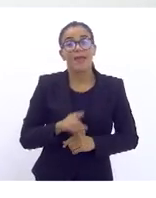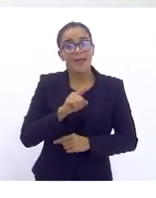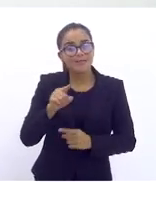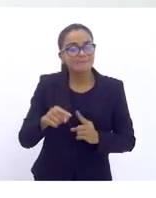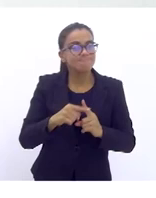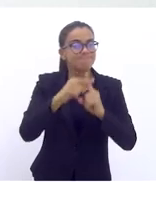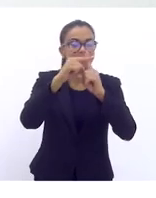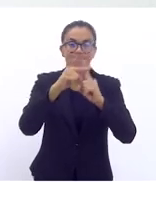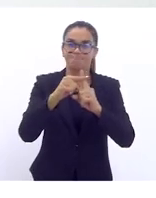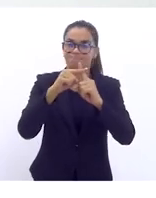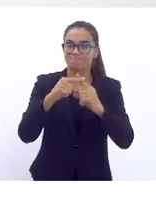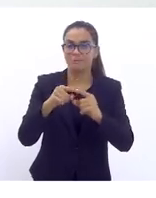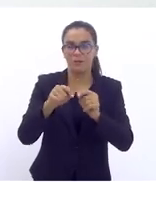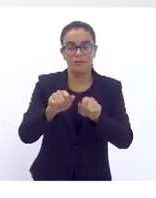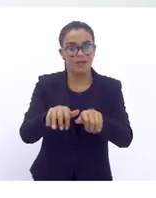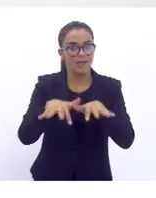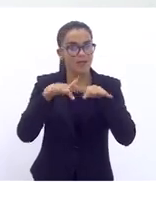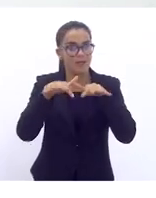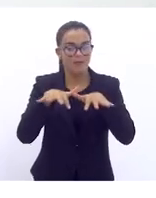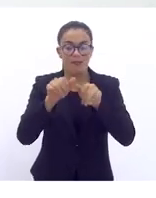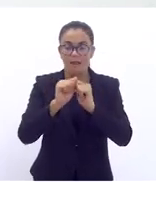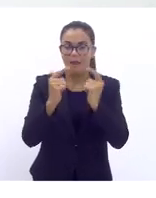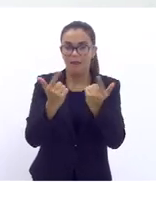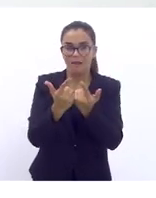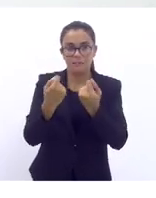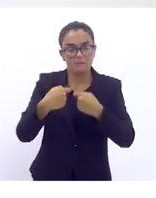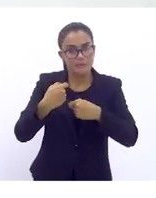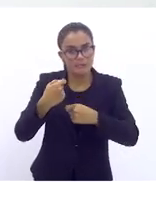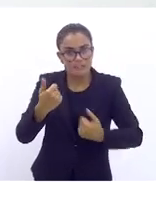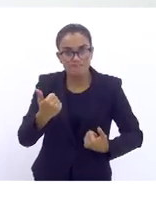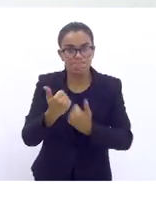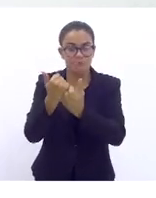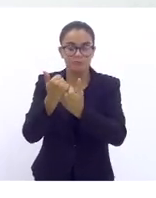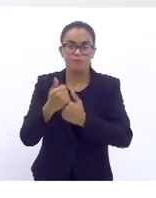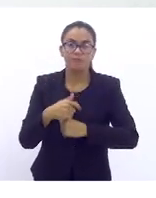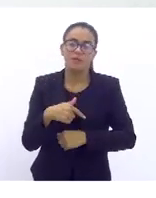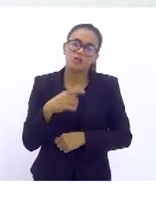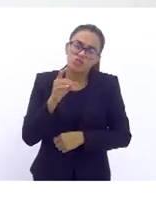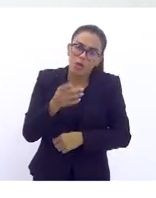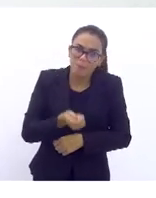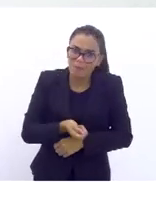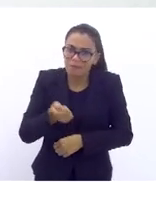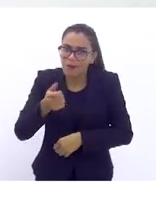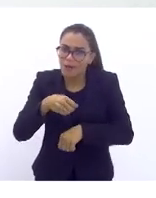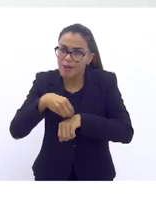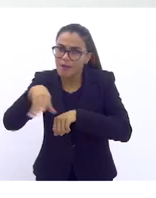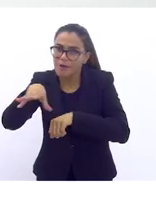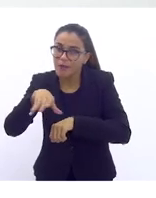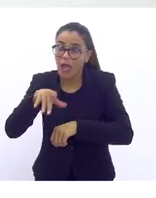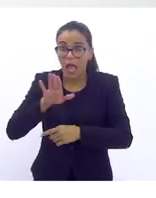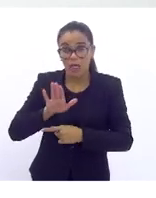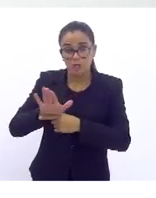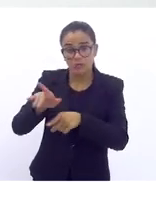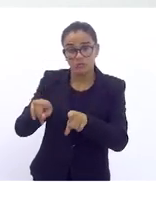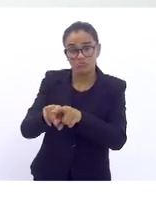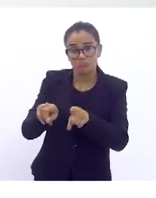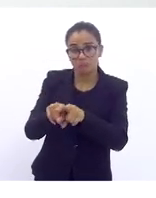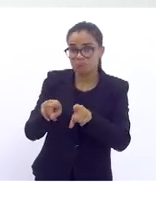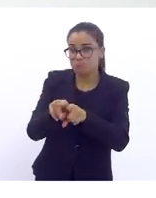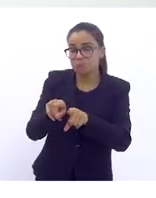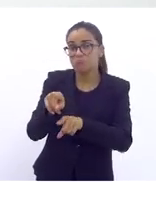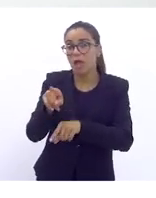vantagens comparativas do Estado do Rio de Janeiro precisam ser adensadas né então só para colocar isso que de repente te ajuda também a